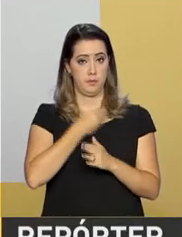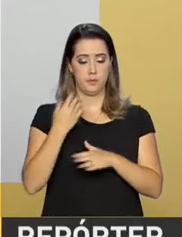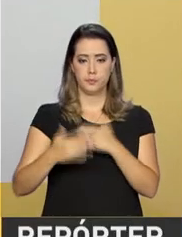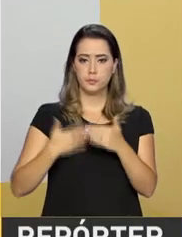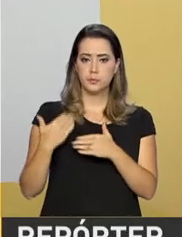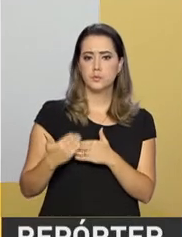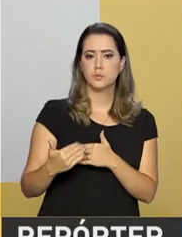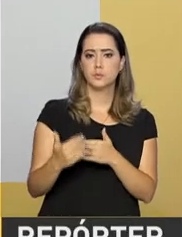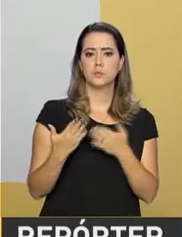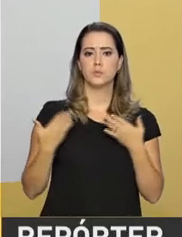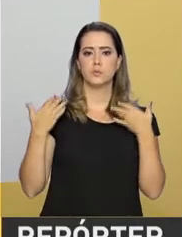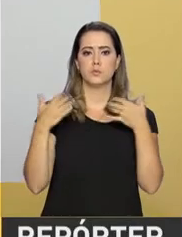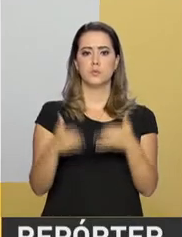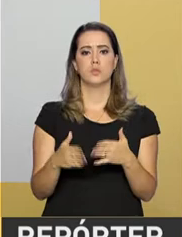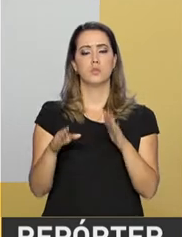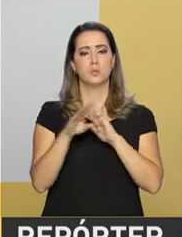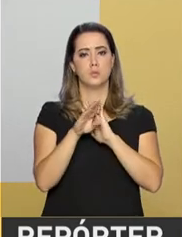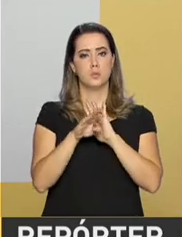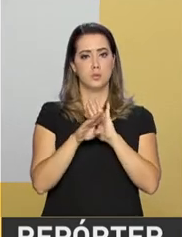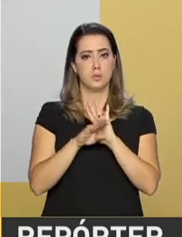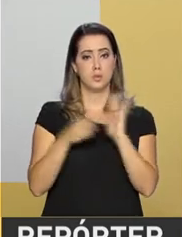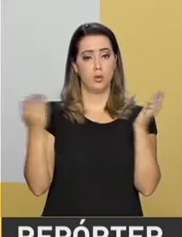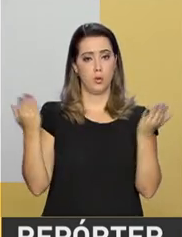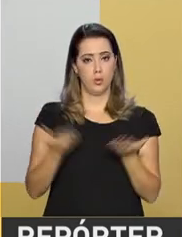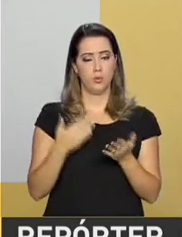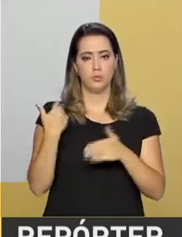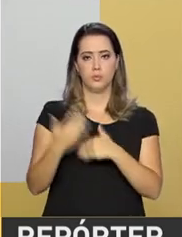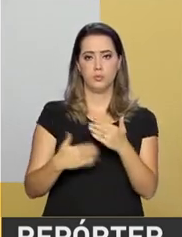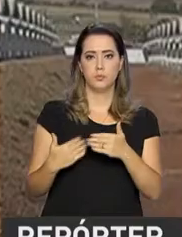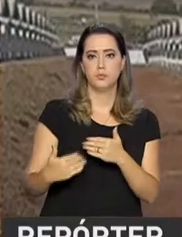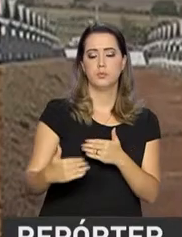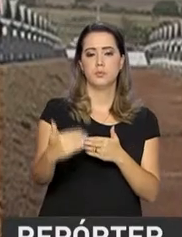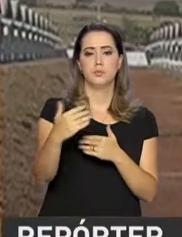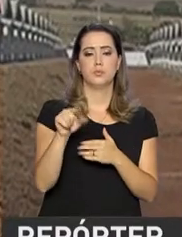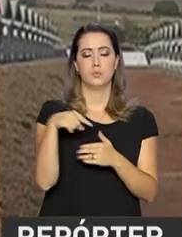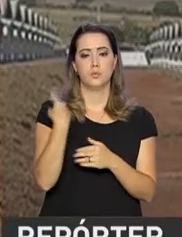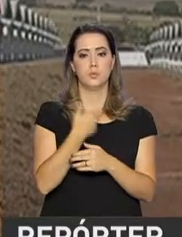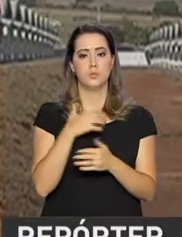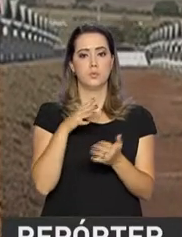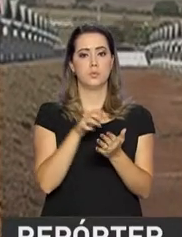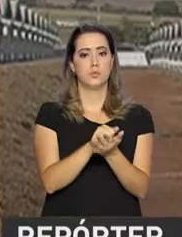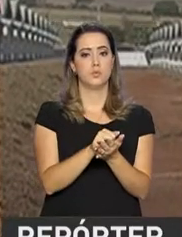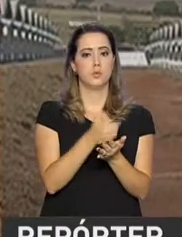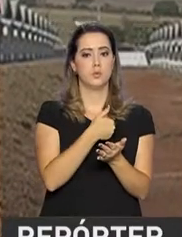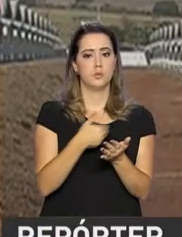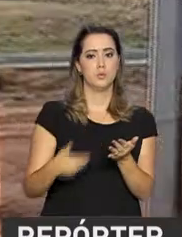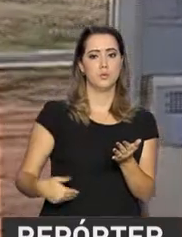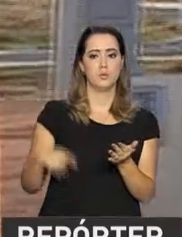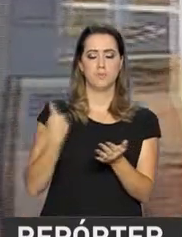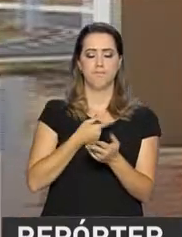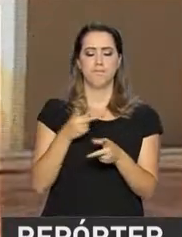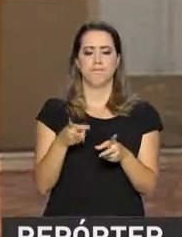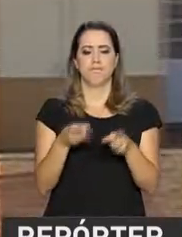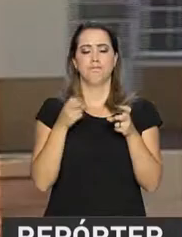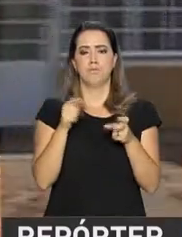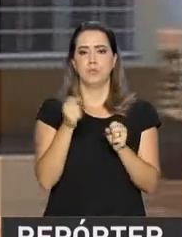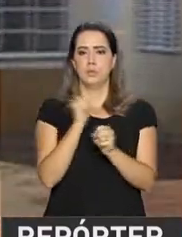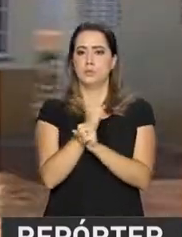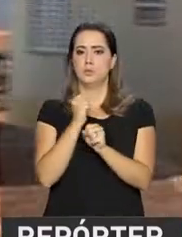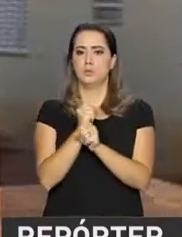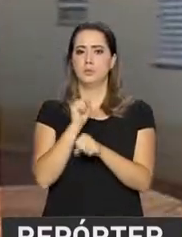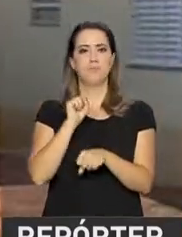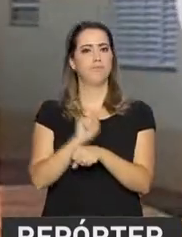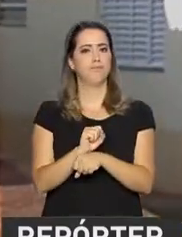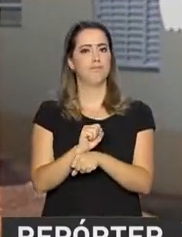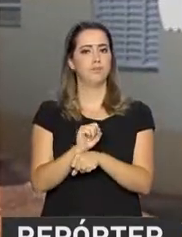e faz parte do programa agora é avançar quando assumimos o governo nós deparamos com obras paradas em